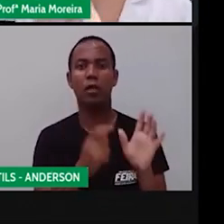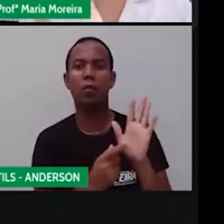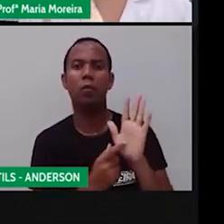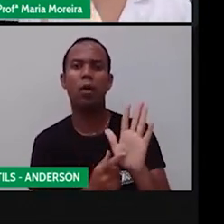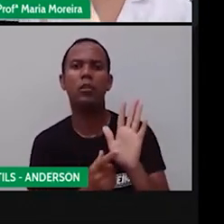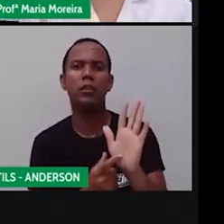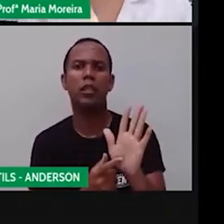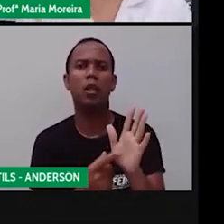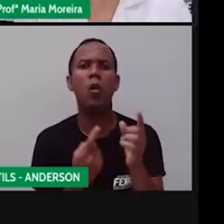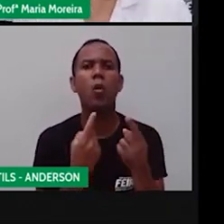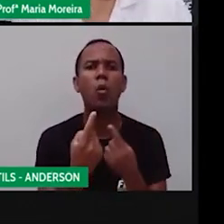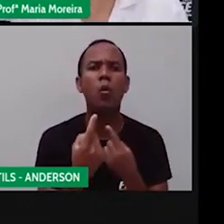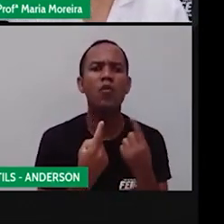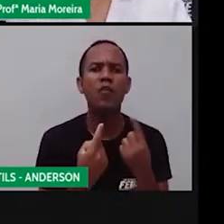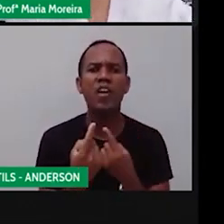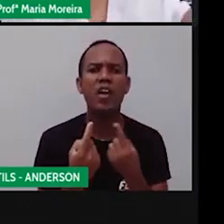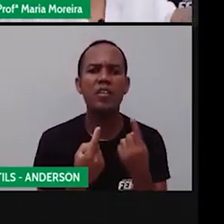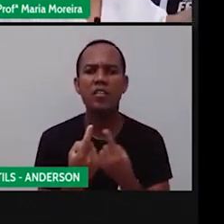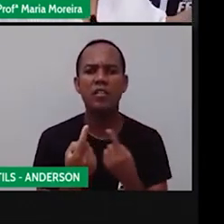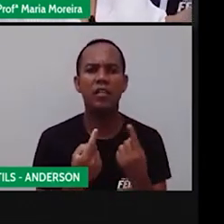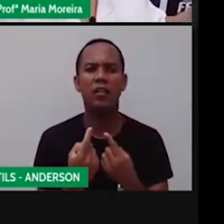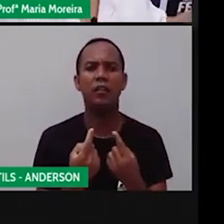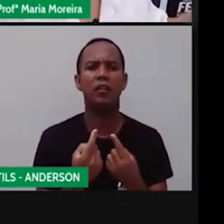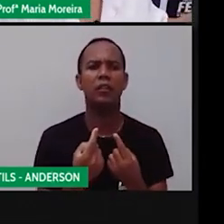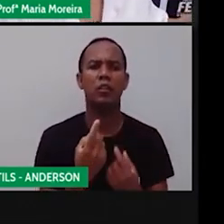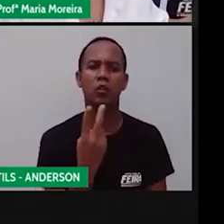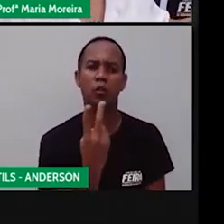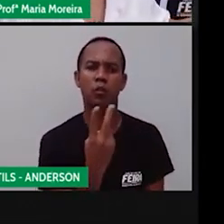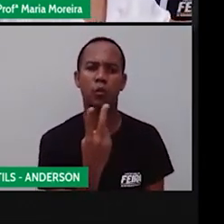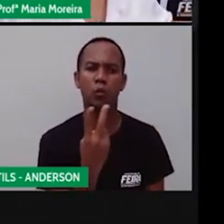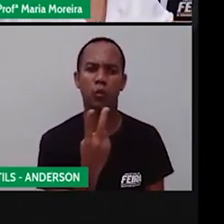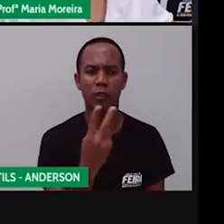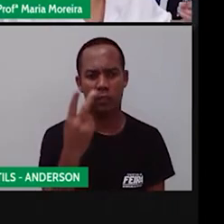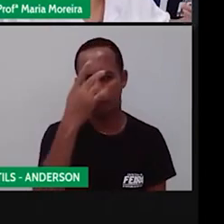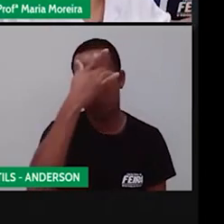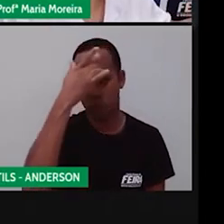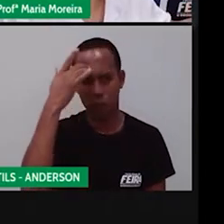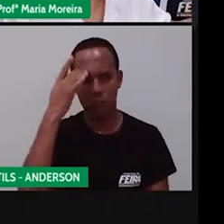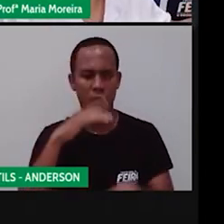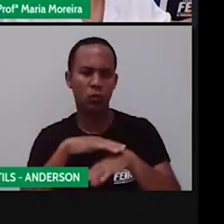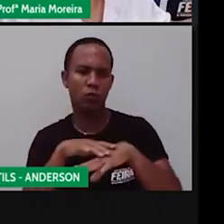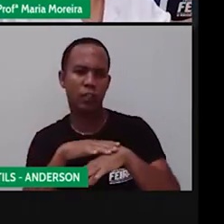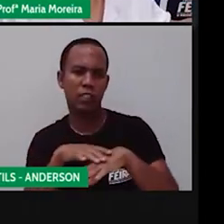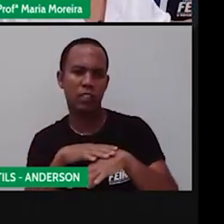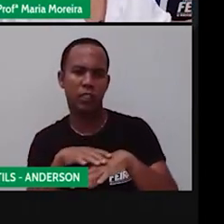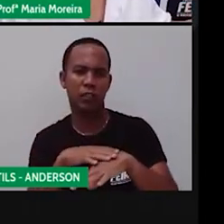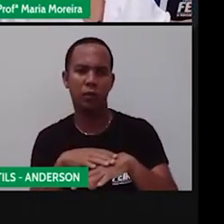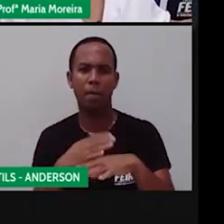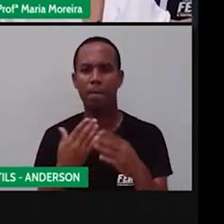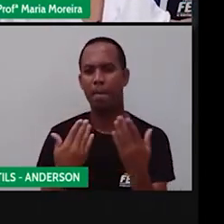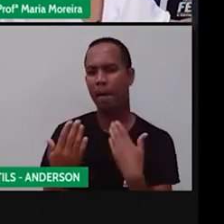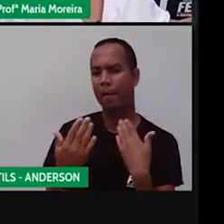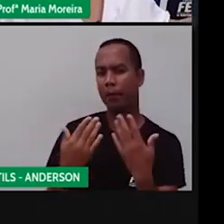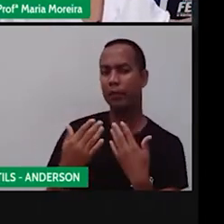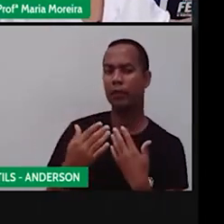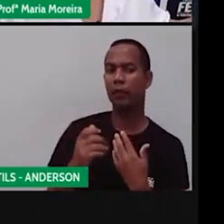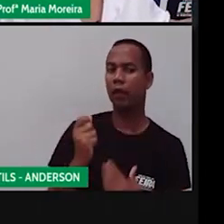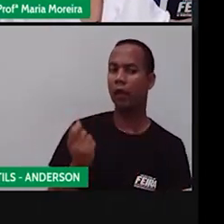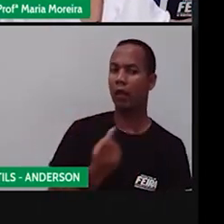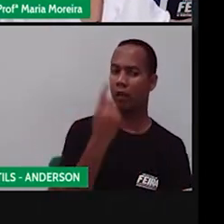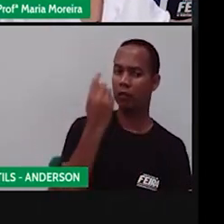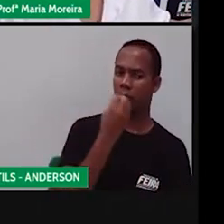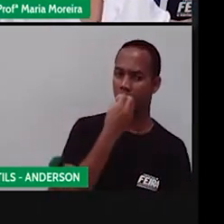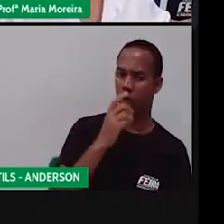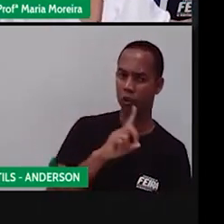Um diálogo. Diálogo é quando duas pessoas estão conversando. Por exemplo, eu estou conversando com o Anderson. Aí eu digo: Anderson,